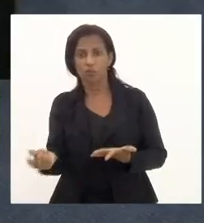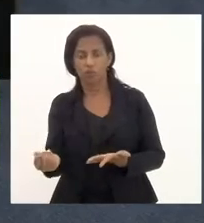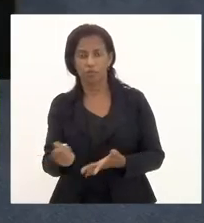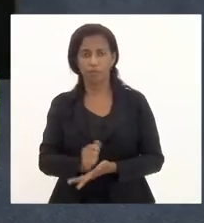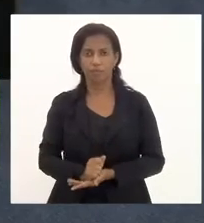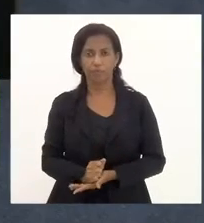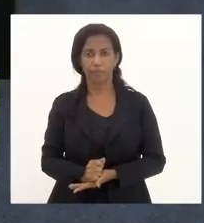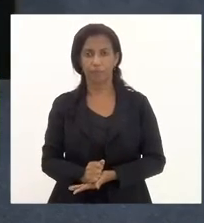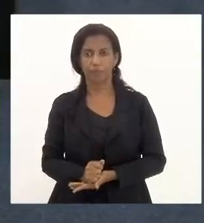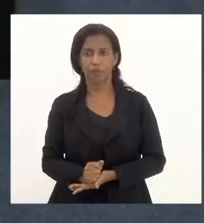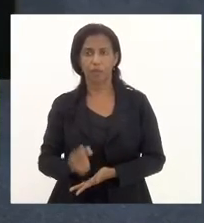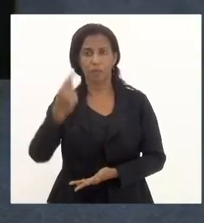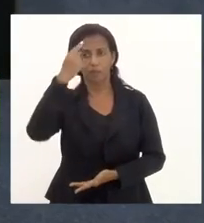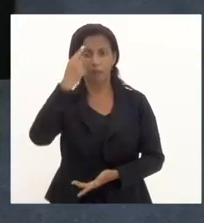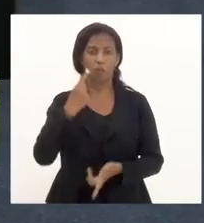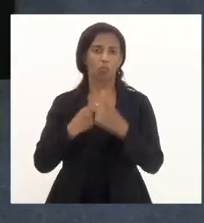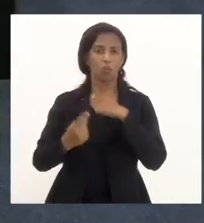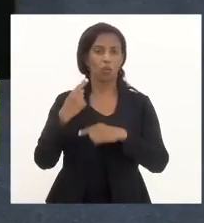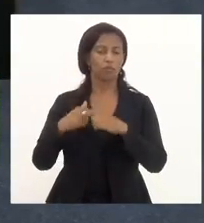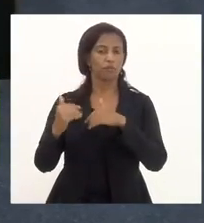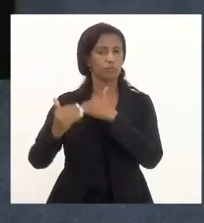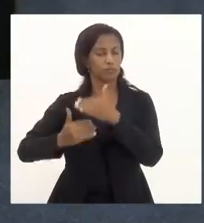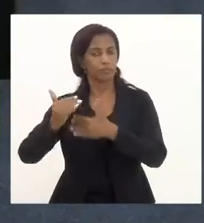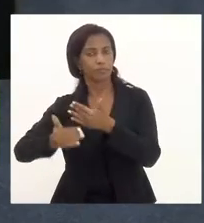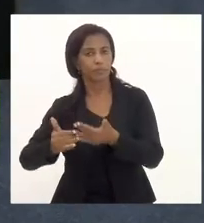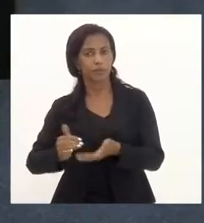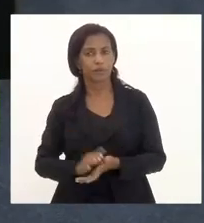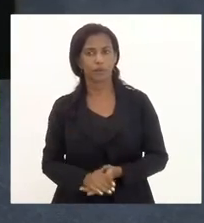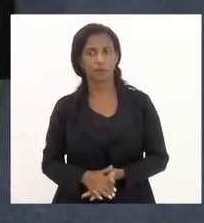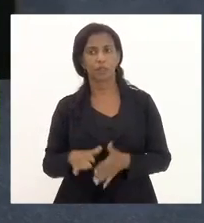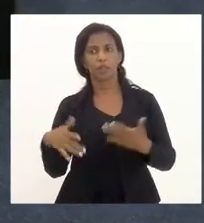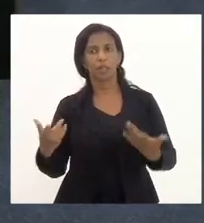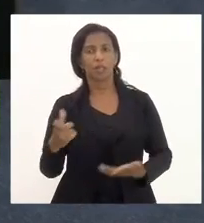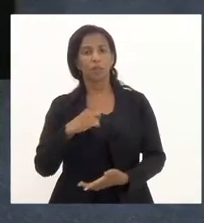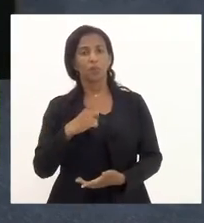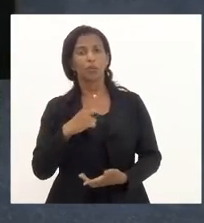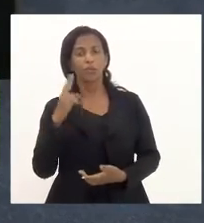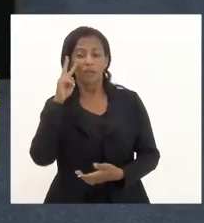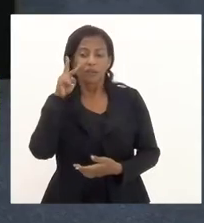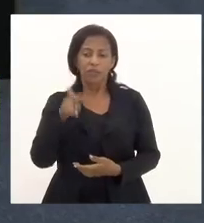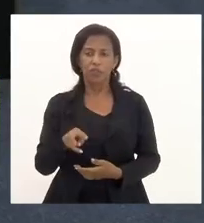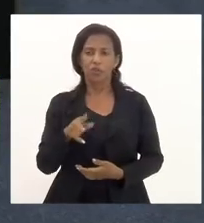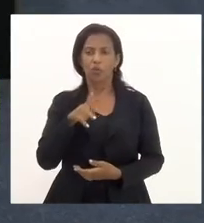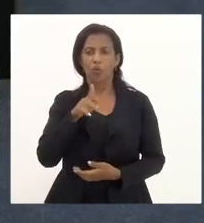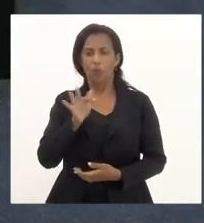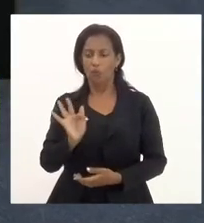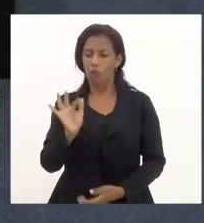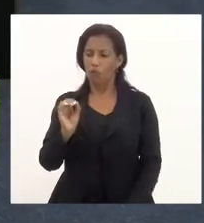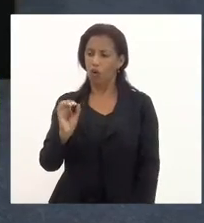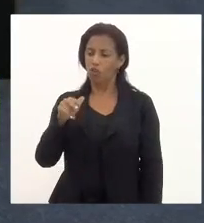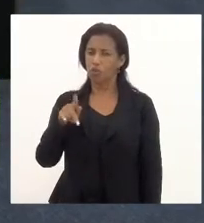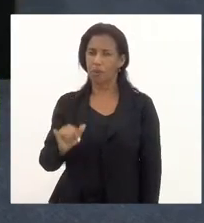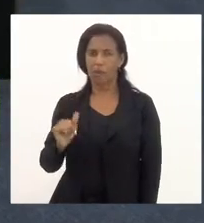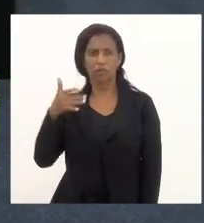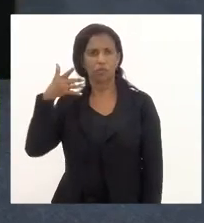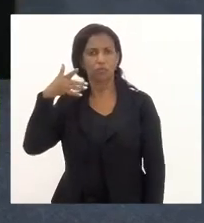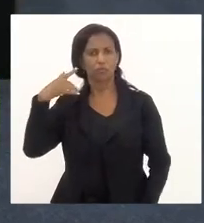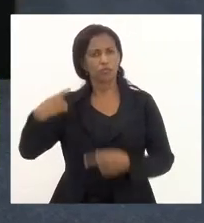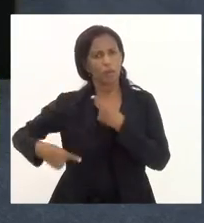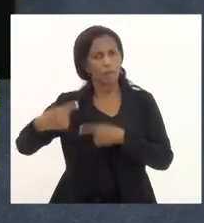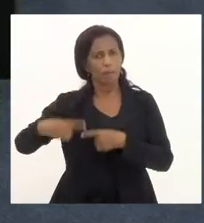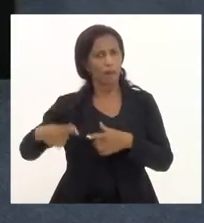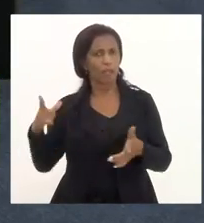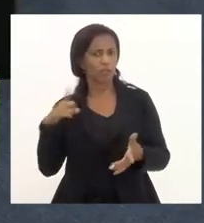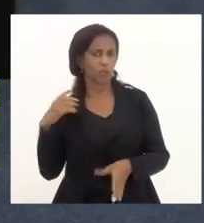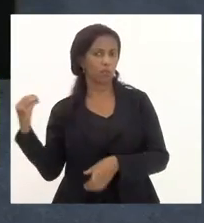em que Pese a nossa vontade desenvolvimento né E aí o que a gente tem visto no Face e nos debates que a gente tem